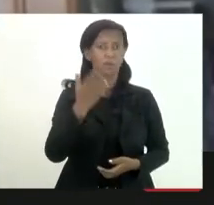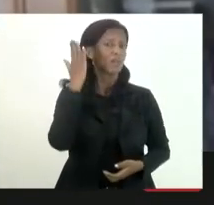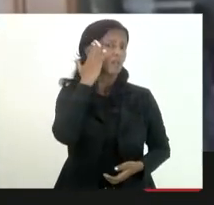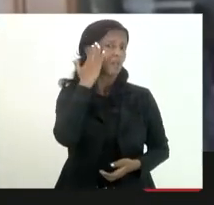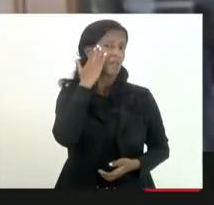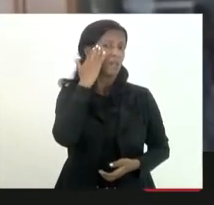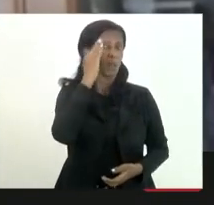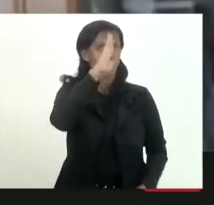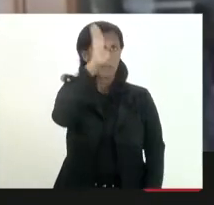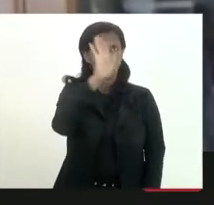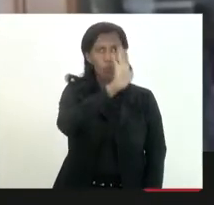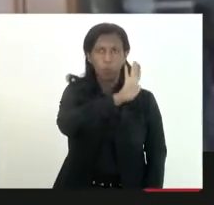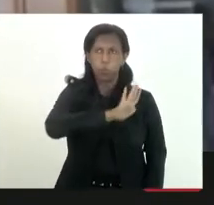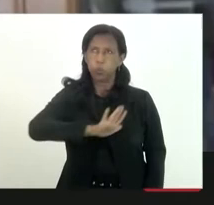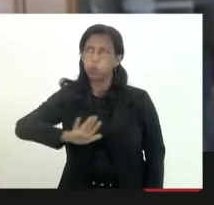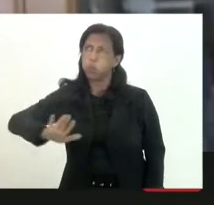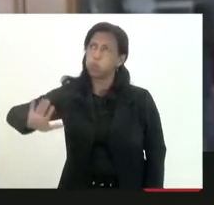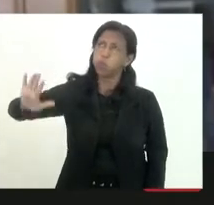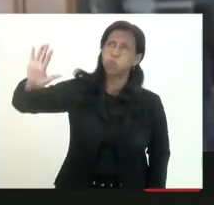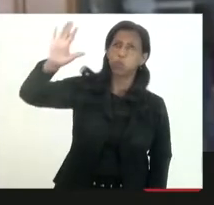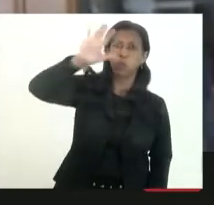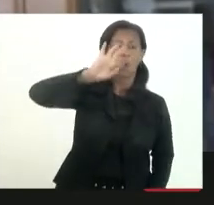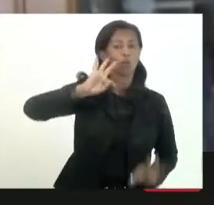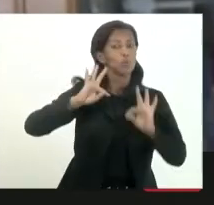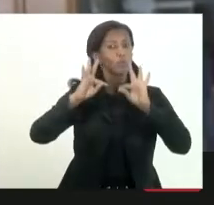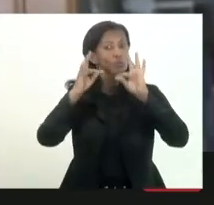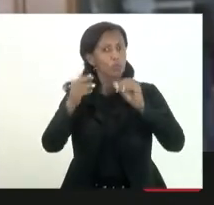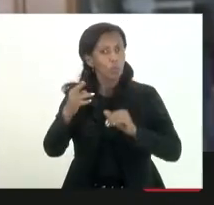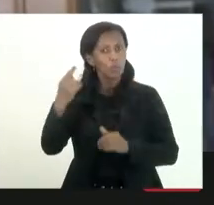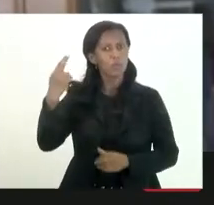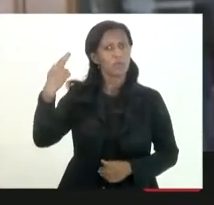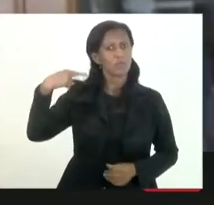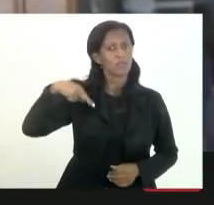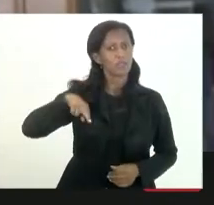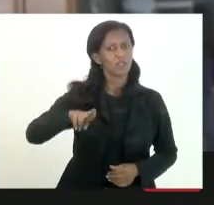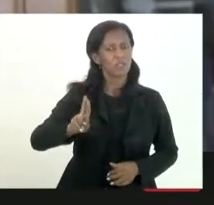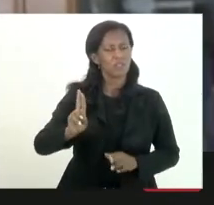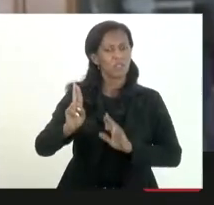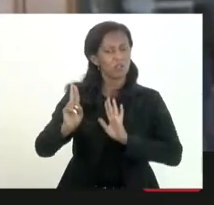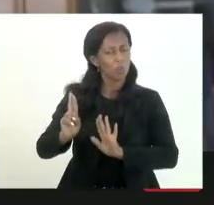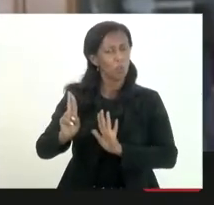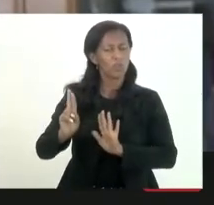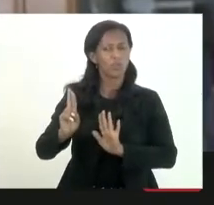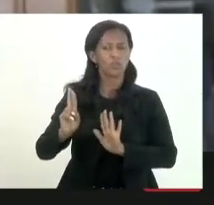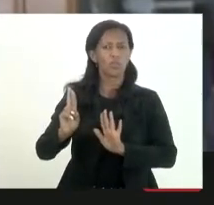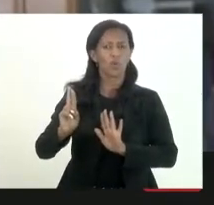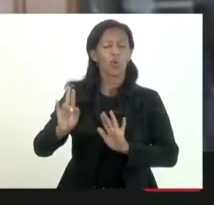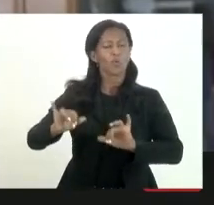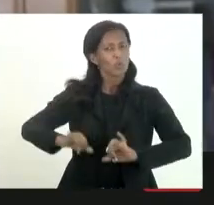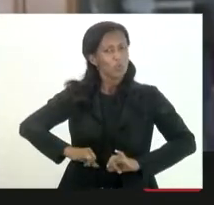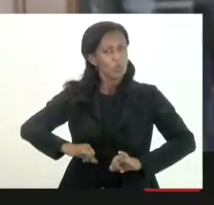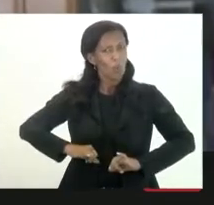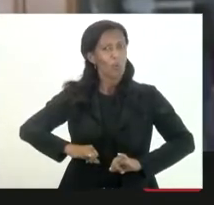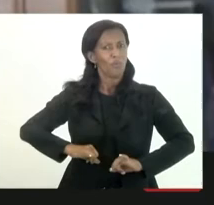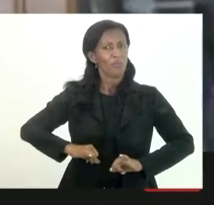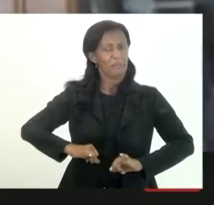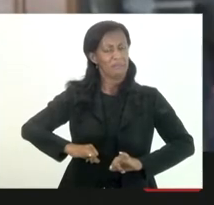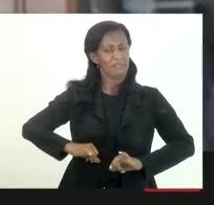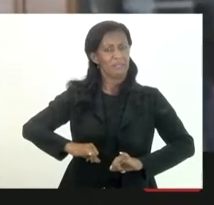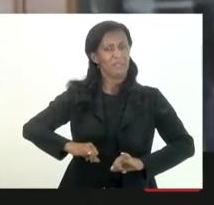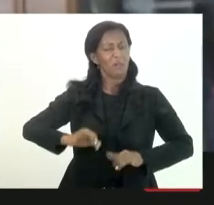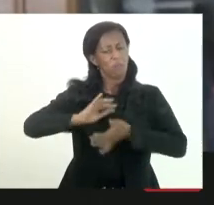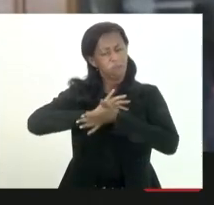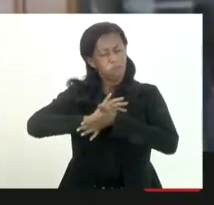Brasil praticamente todas as religiões sofrem algum tipo de preconceito.